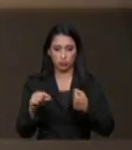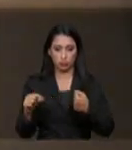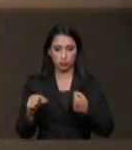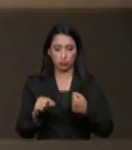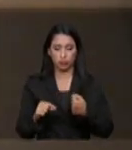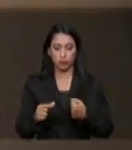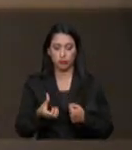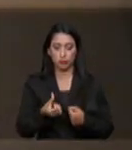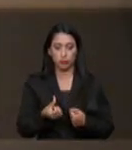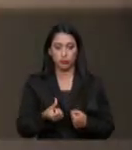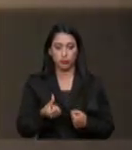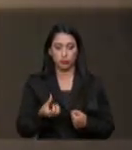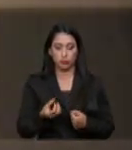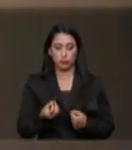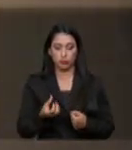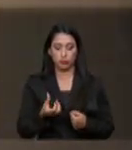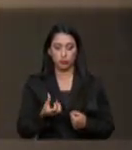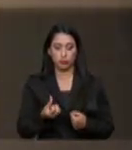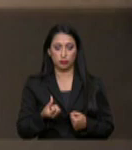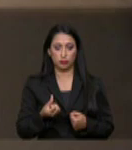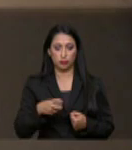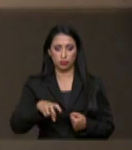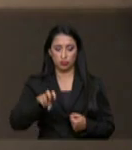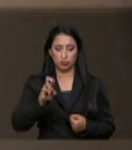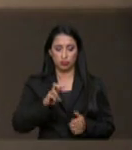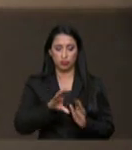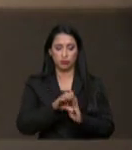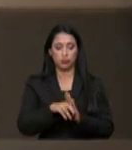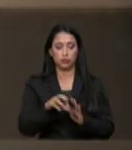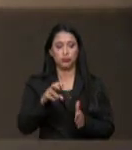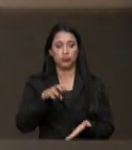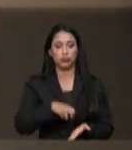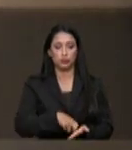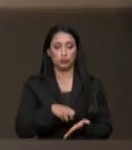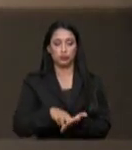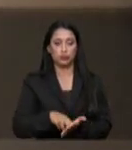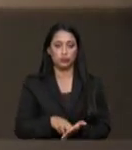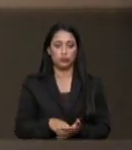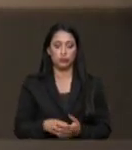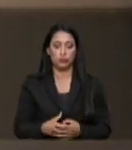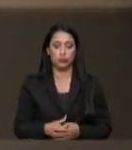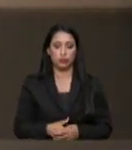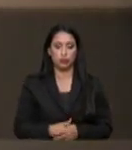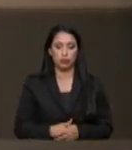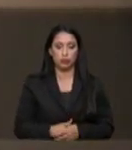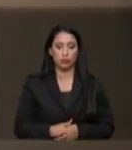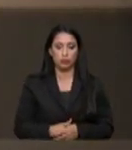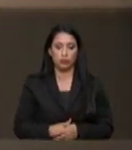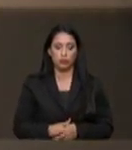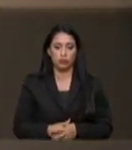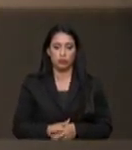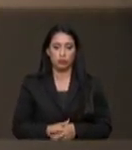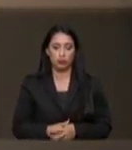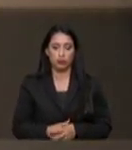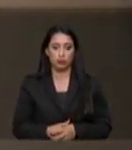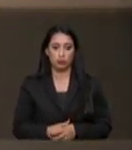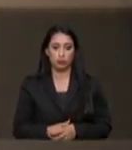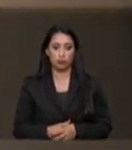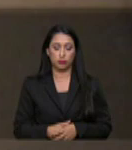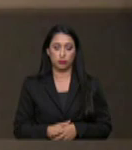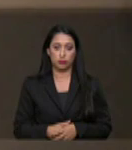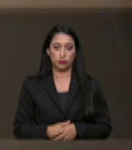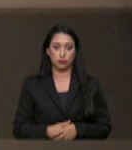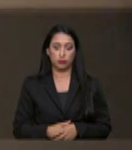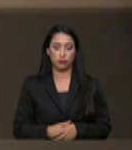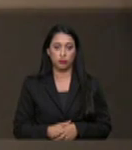o artigo 60 65 do Código Penal e as circunstâncias que não